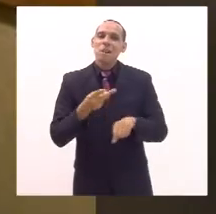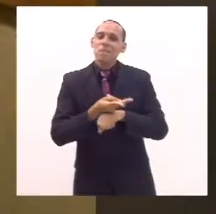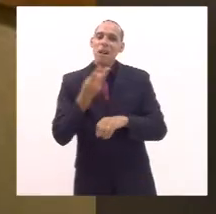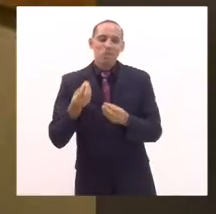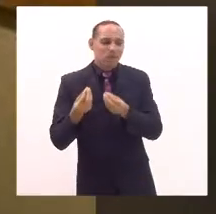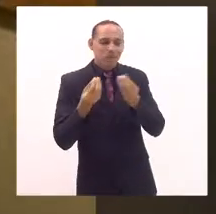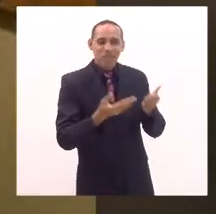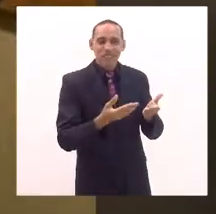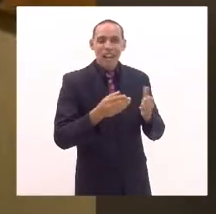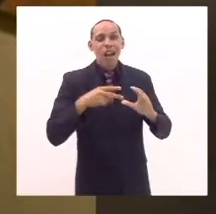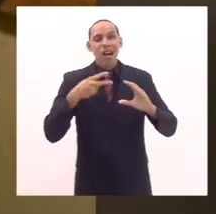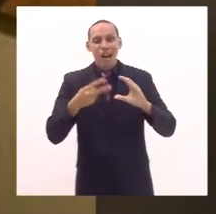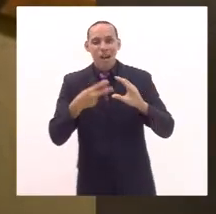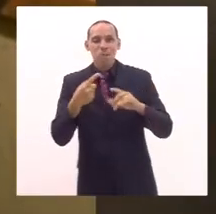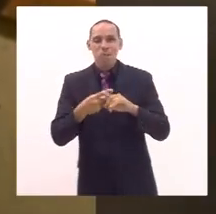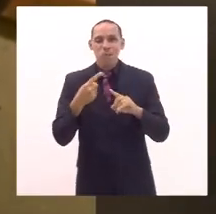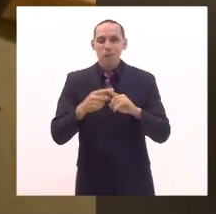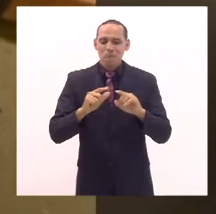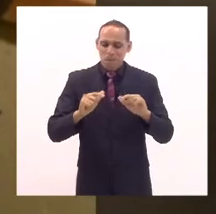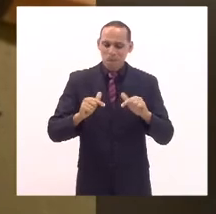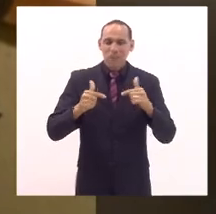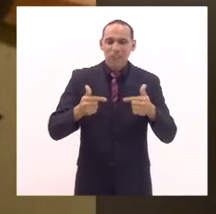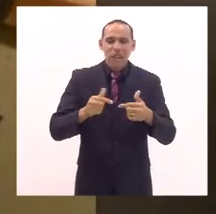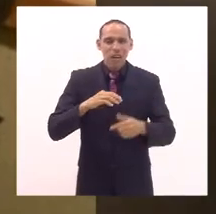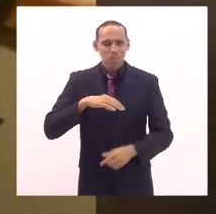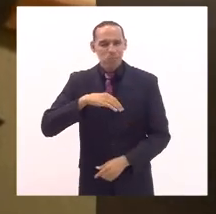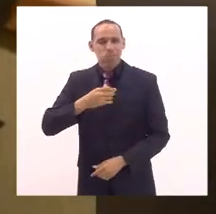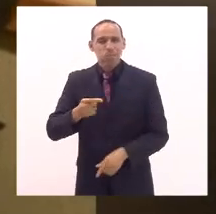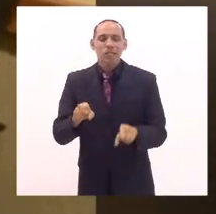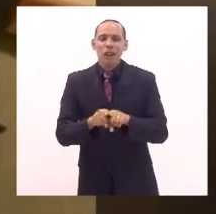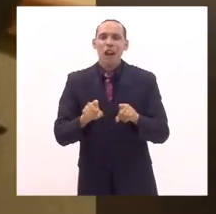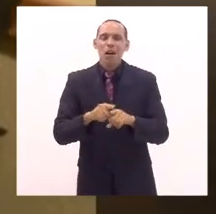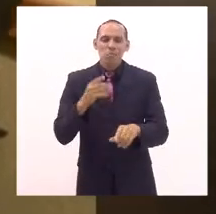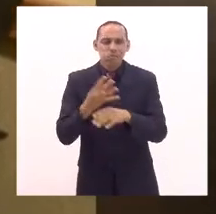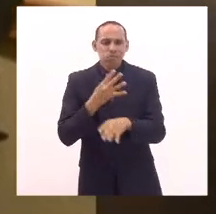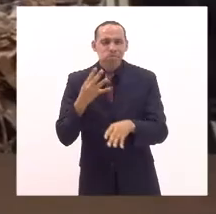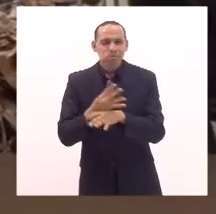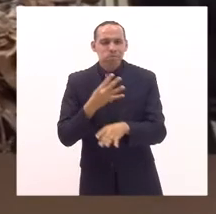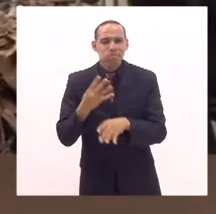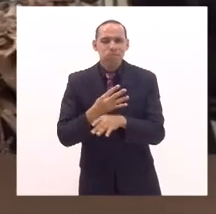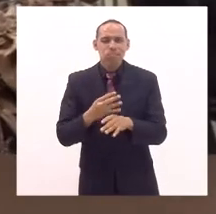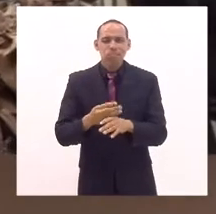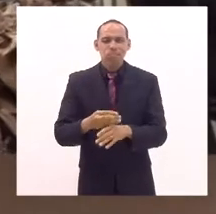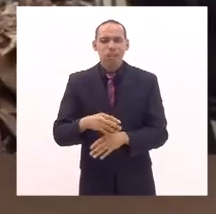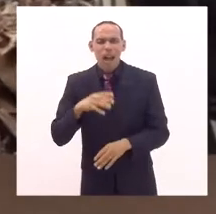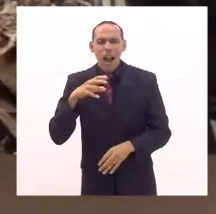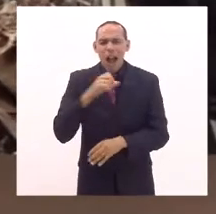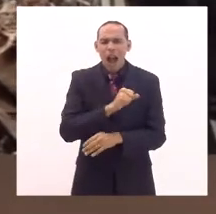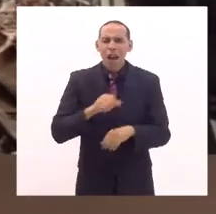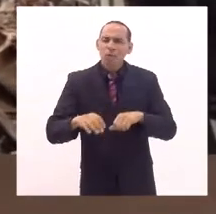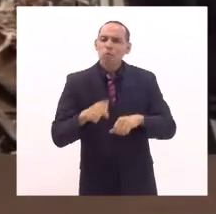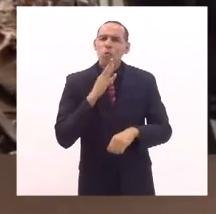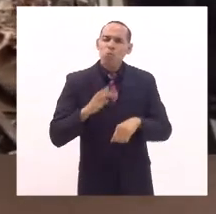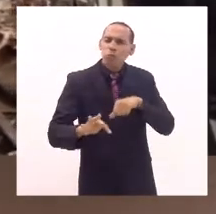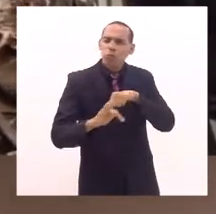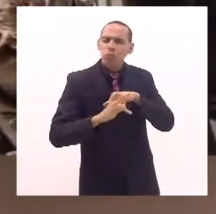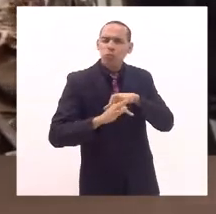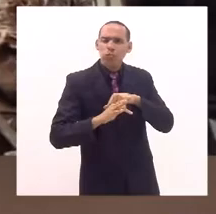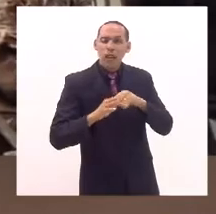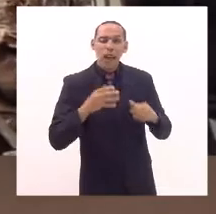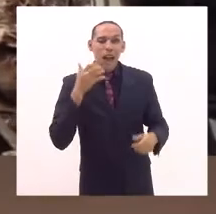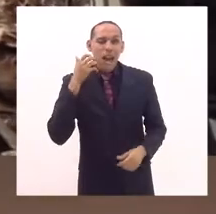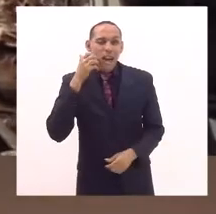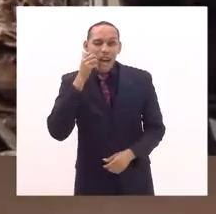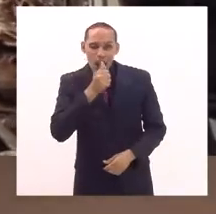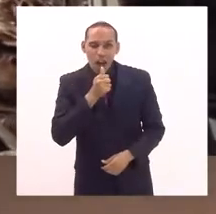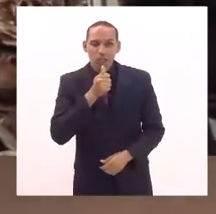pela Câmara por mais um ato de bravura, preparo, presteza e conhecimento técnico que resultou no salvamento